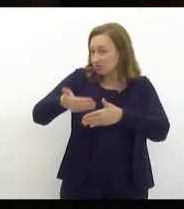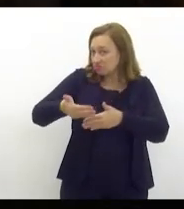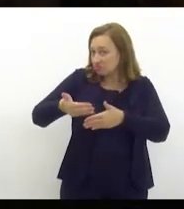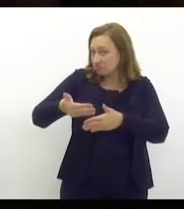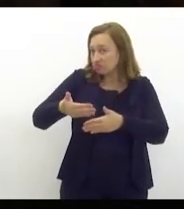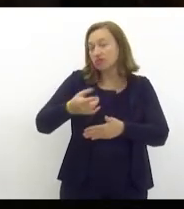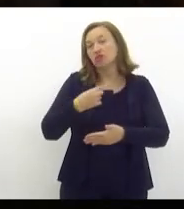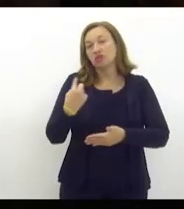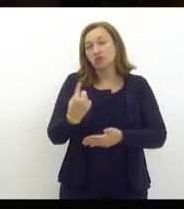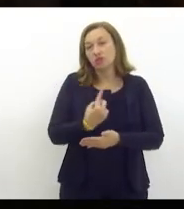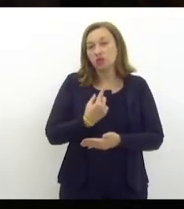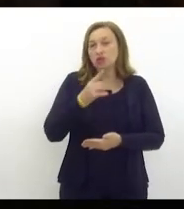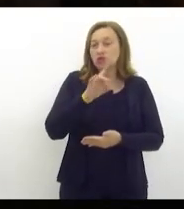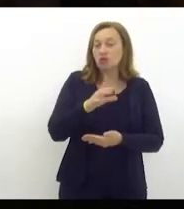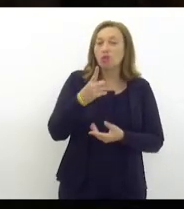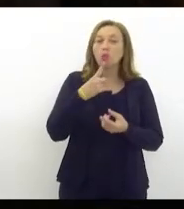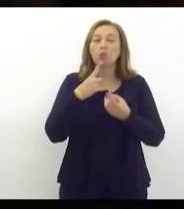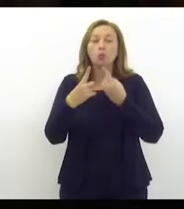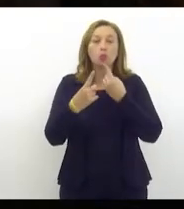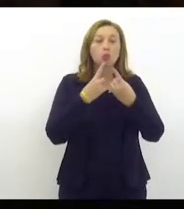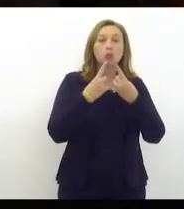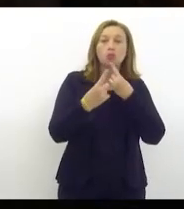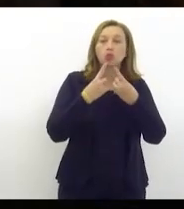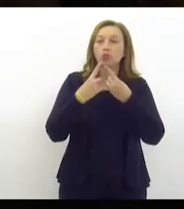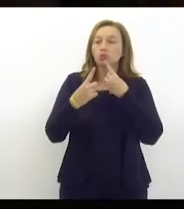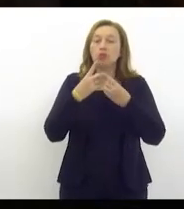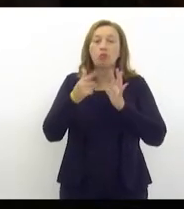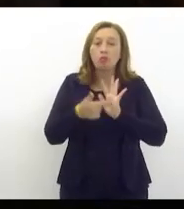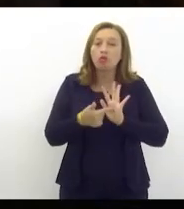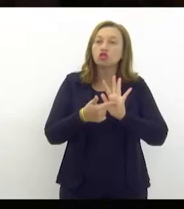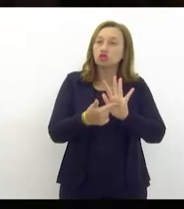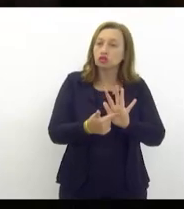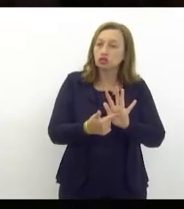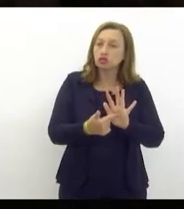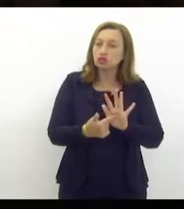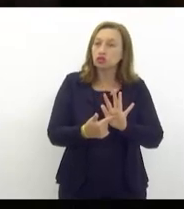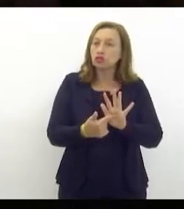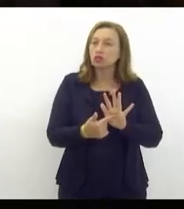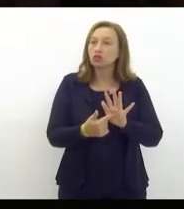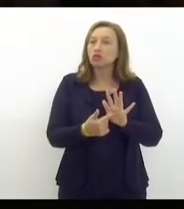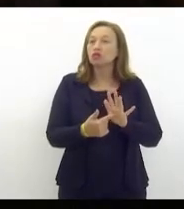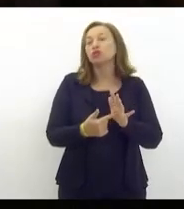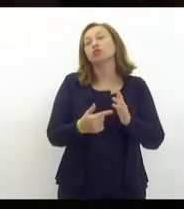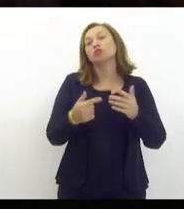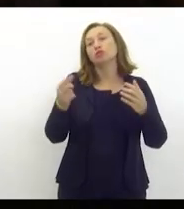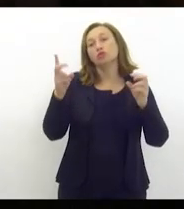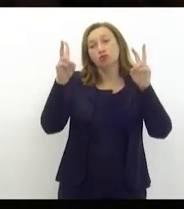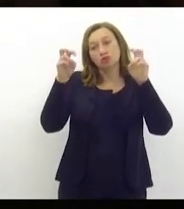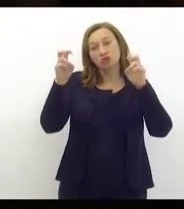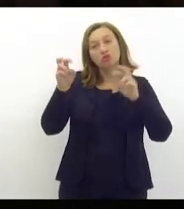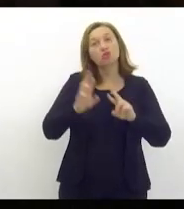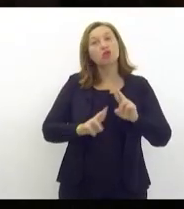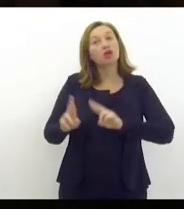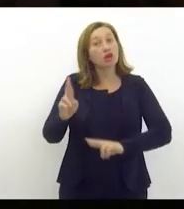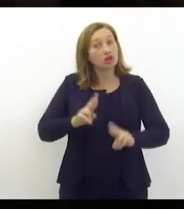estamos aqui apenas na discussão, mostrando as questões relacionais que estamos